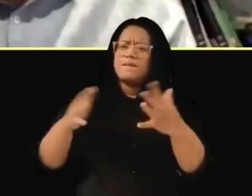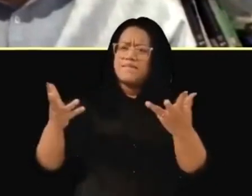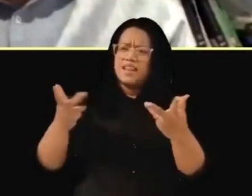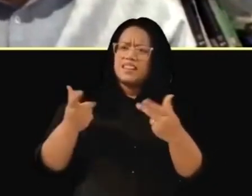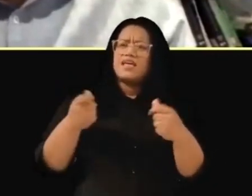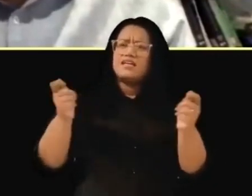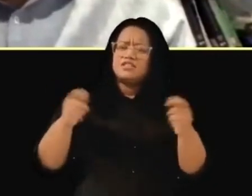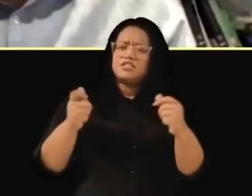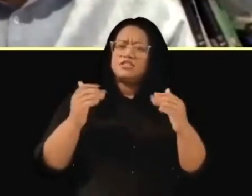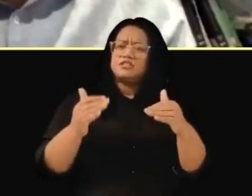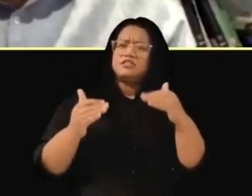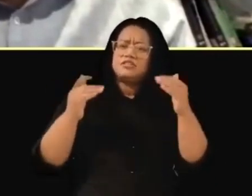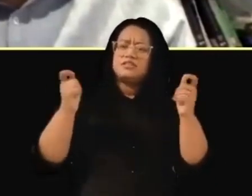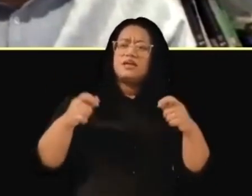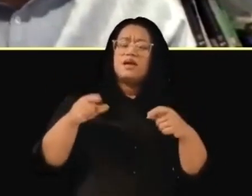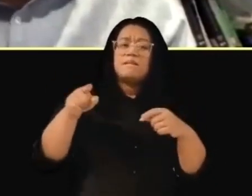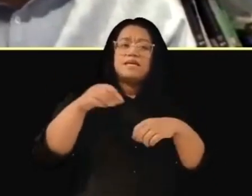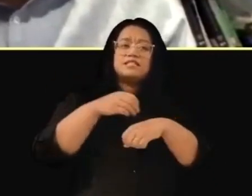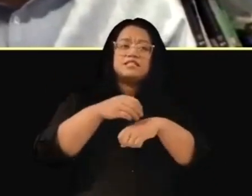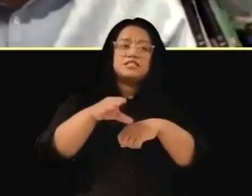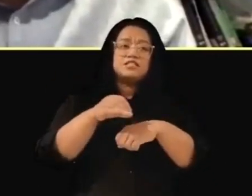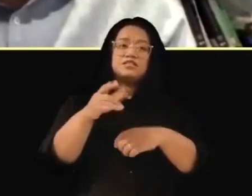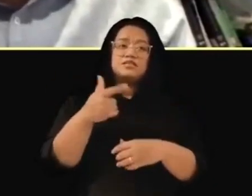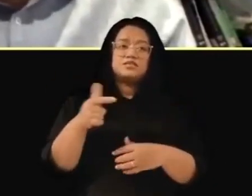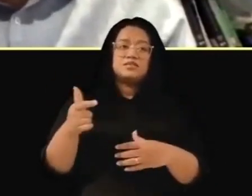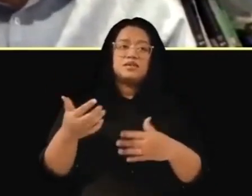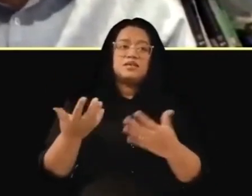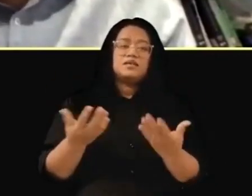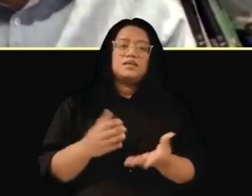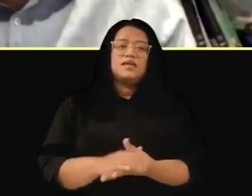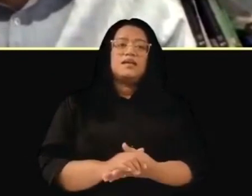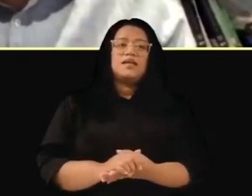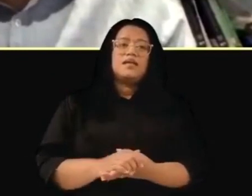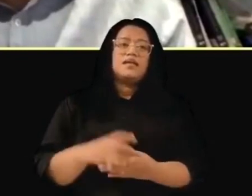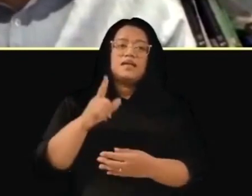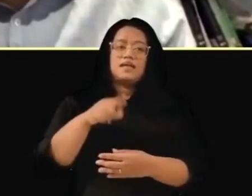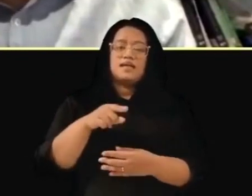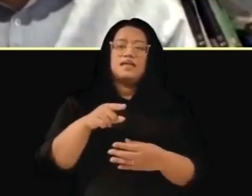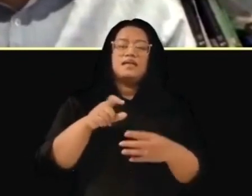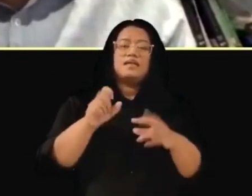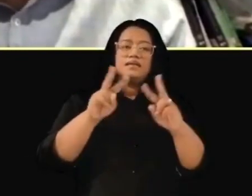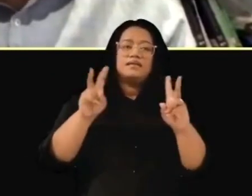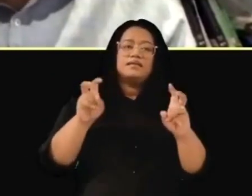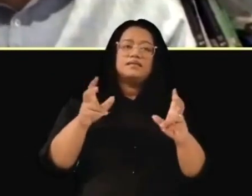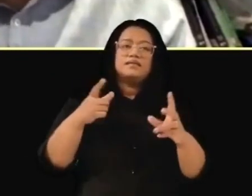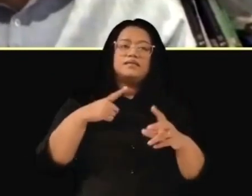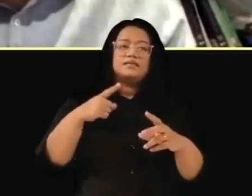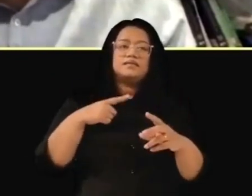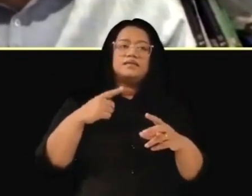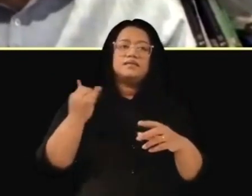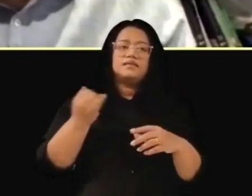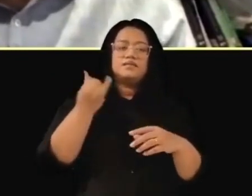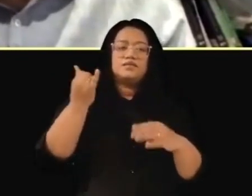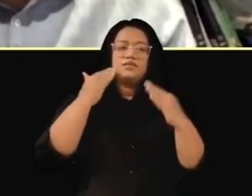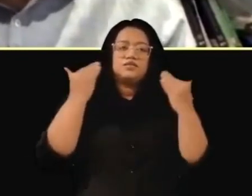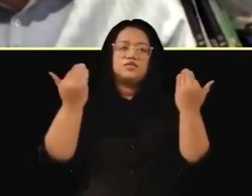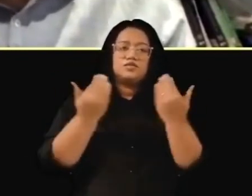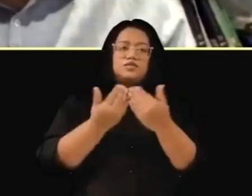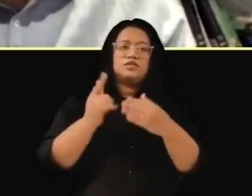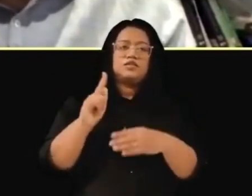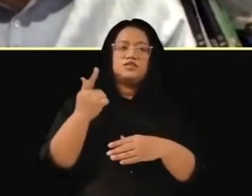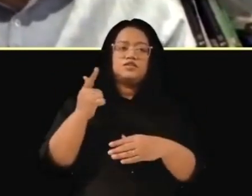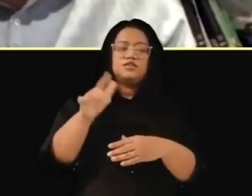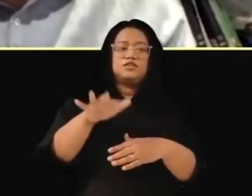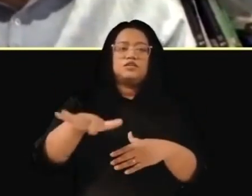aquilo, né? Mas não indicavam, não era, enfim, são questões que são objetivas. A semana passada nós tivemos um importante congresso na geografia, no Departamento